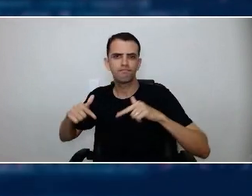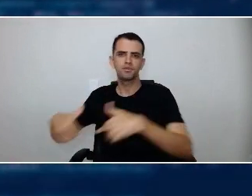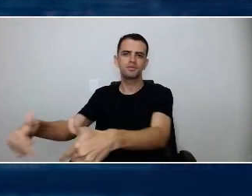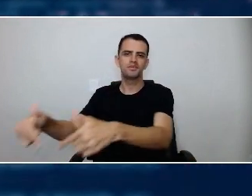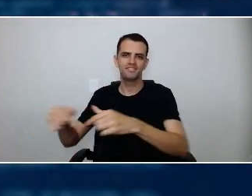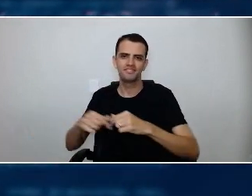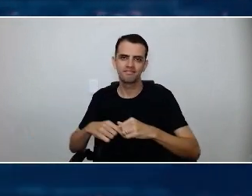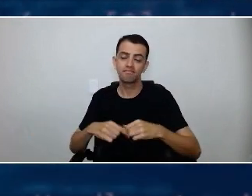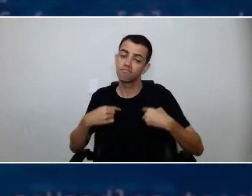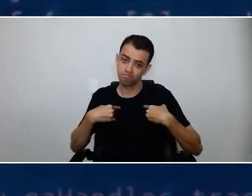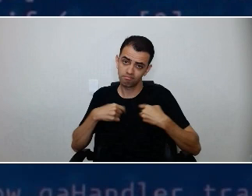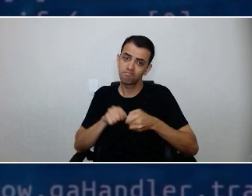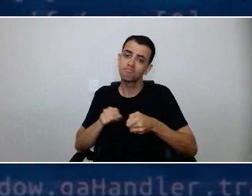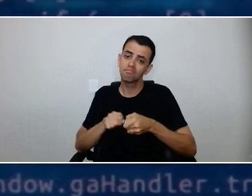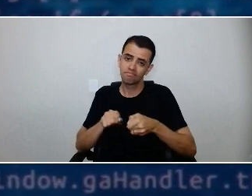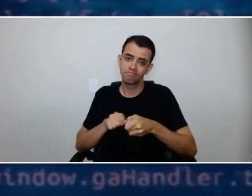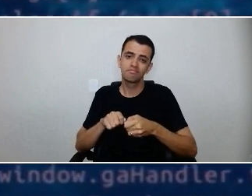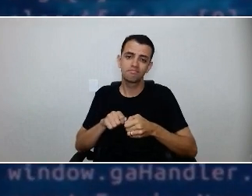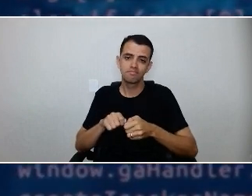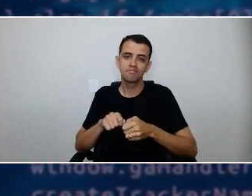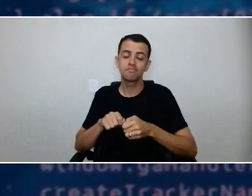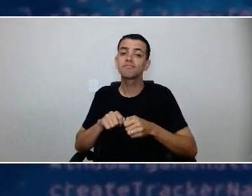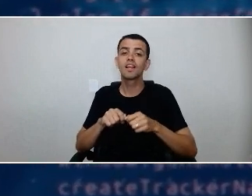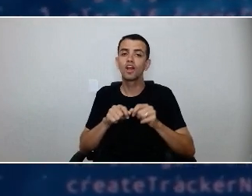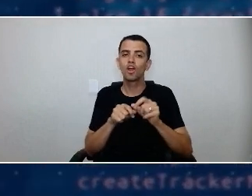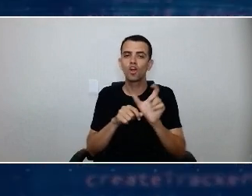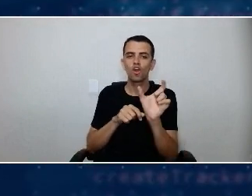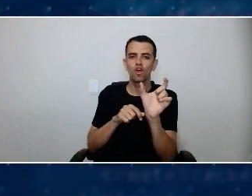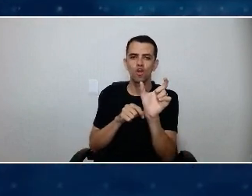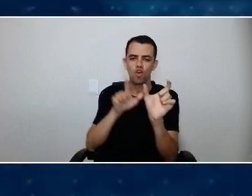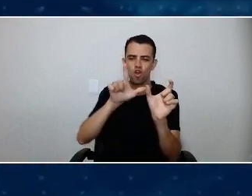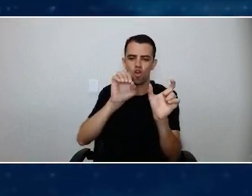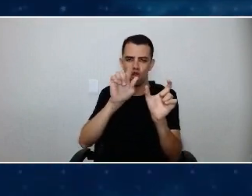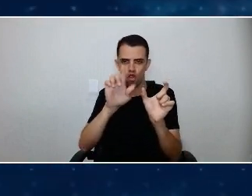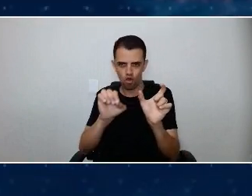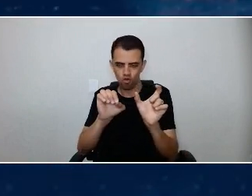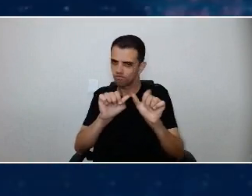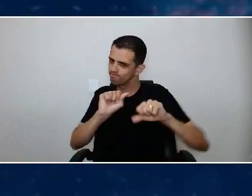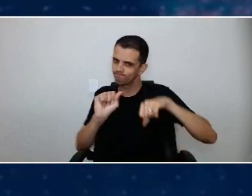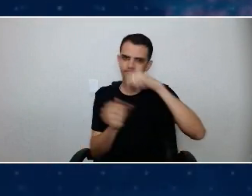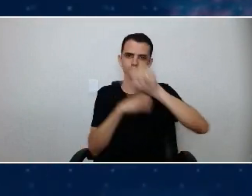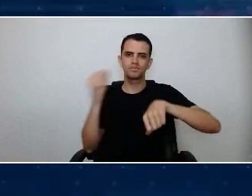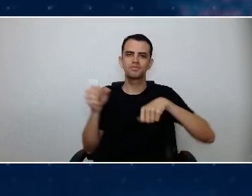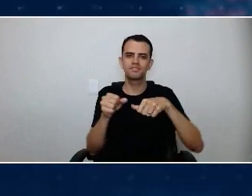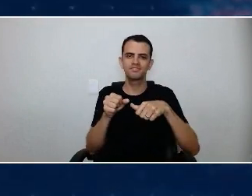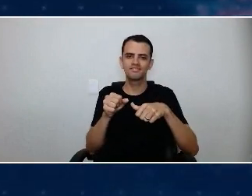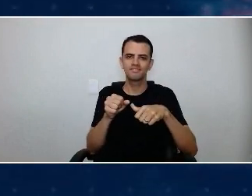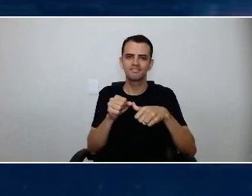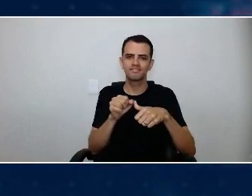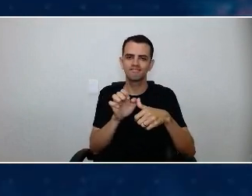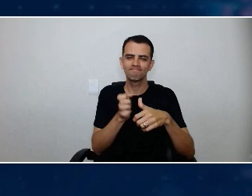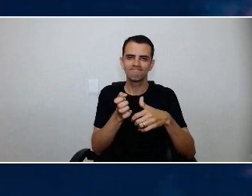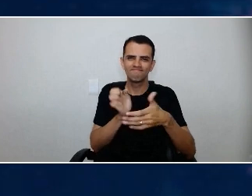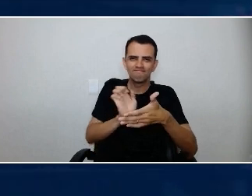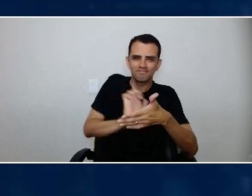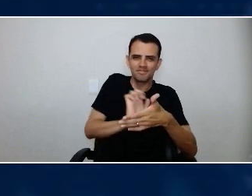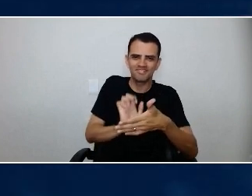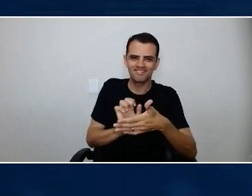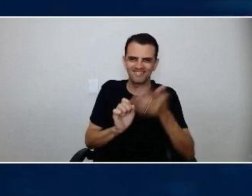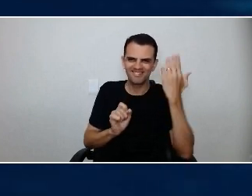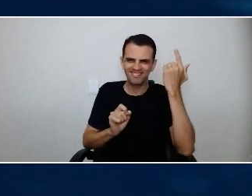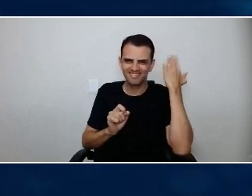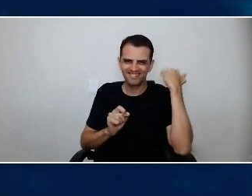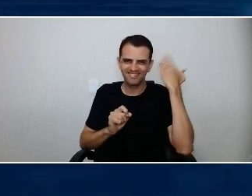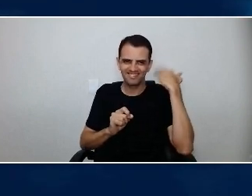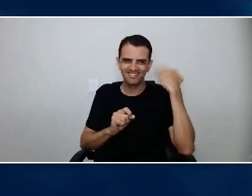a logo do BD Pet e comecei como um Fênix eu mudei a logo com acho que não sei se vocês perceberam mas a logo